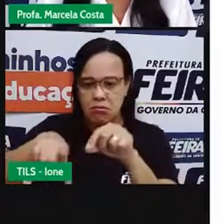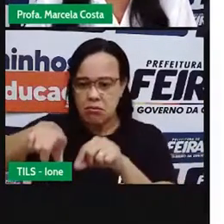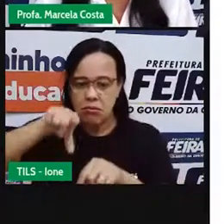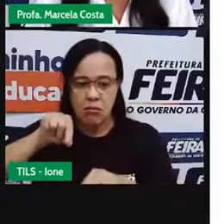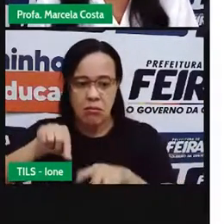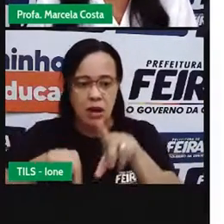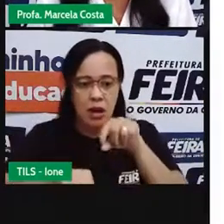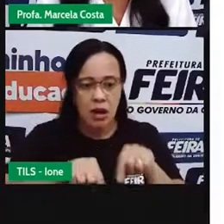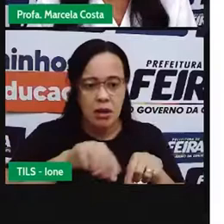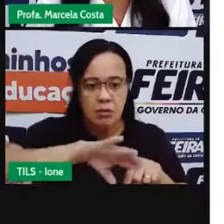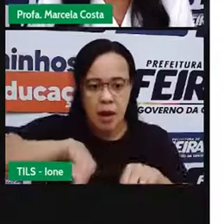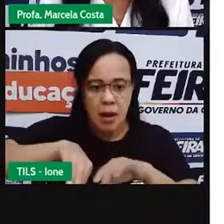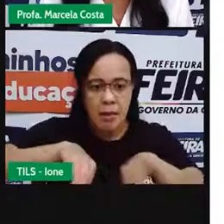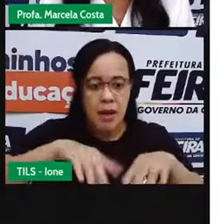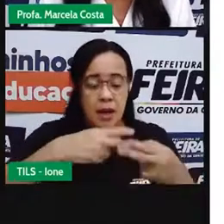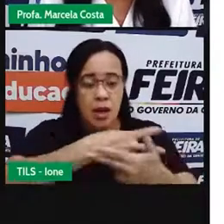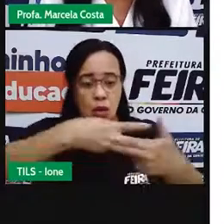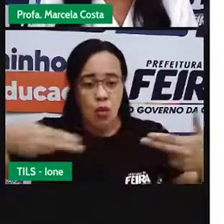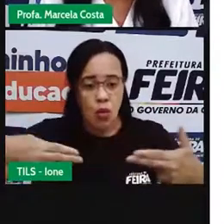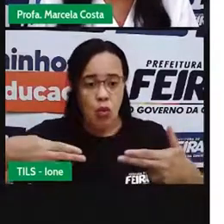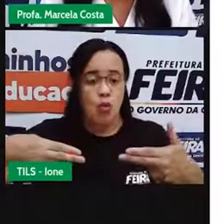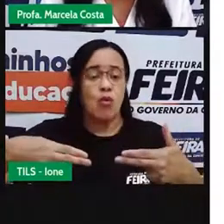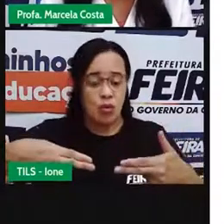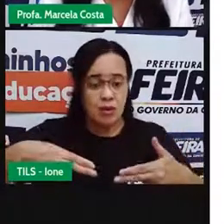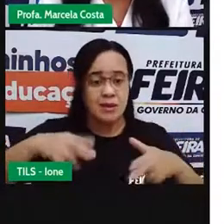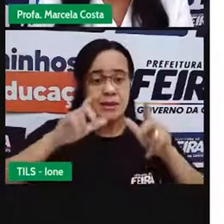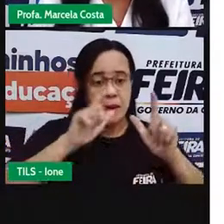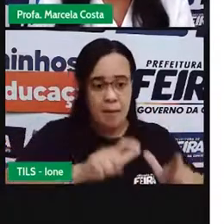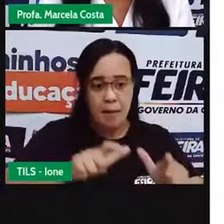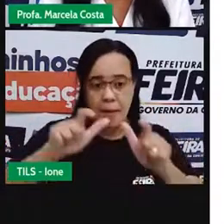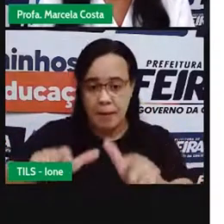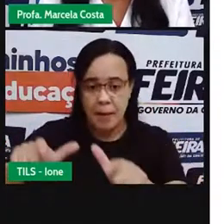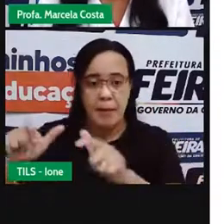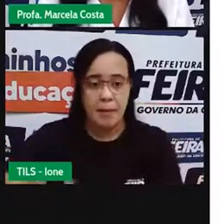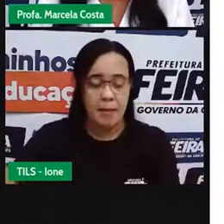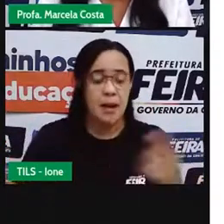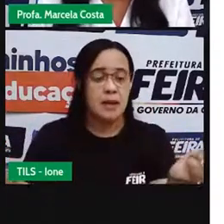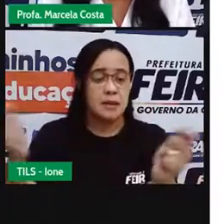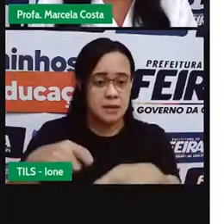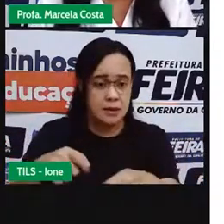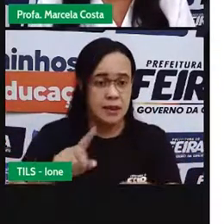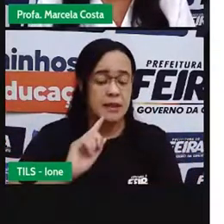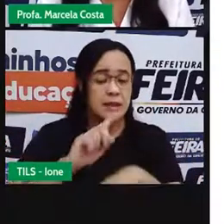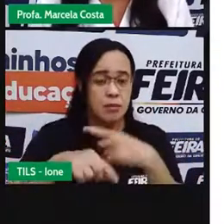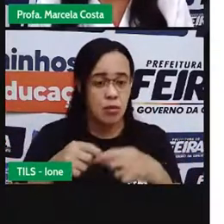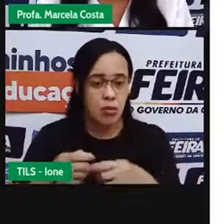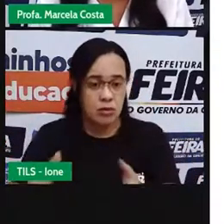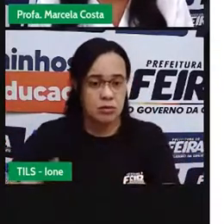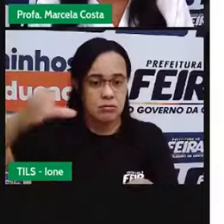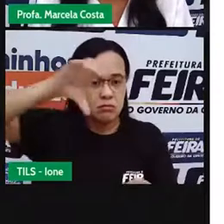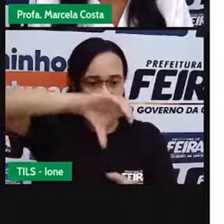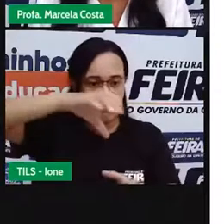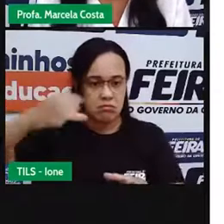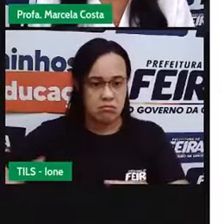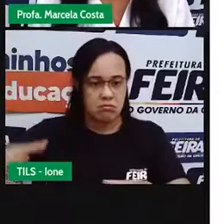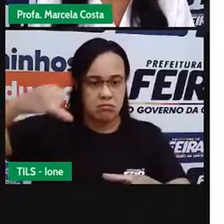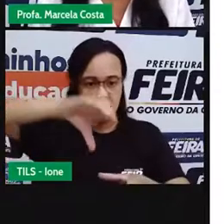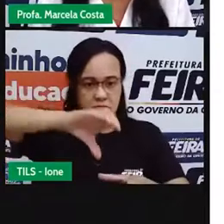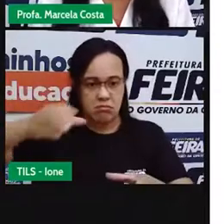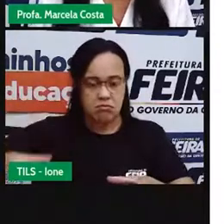que, ali de maneira informal, elas vão catando os